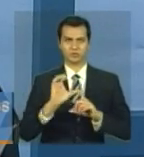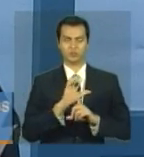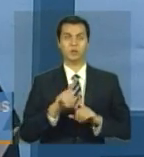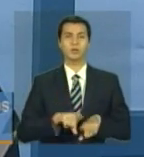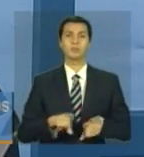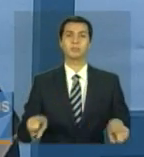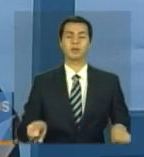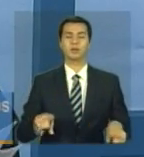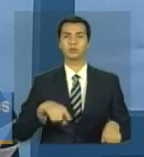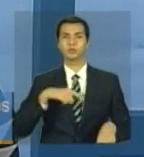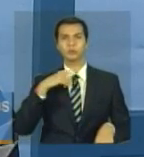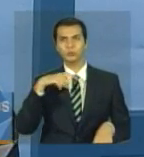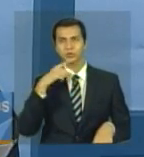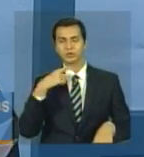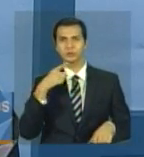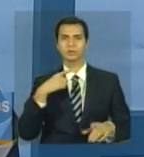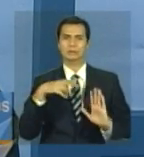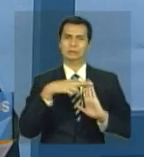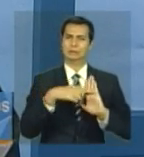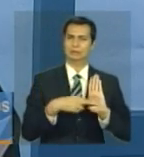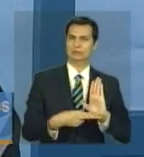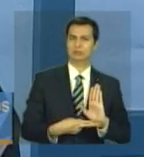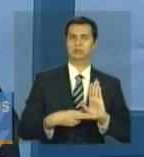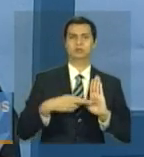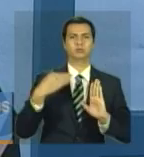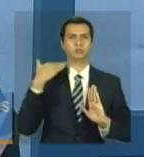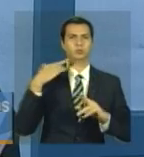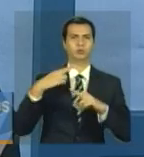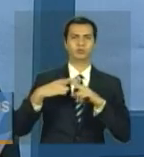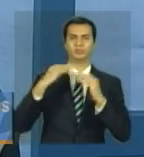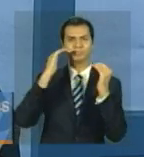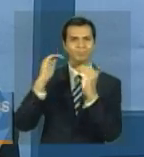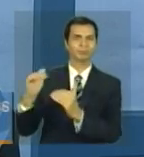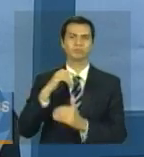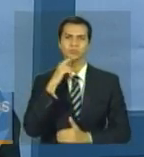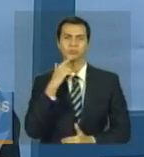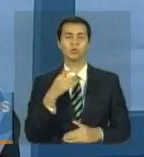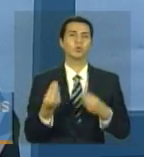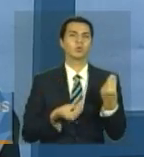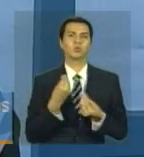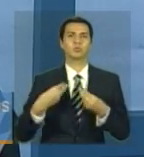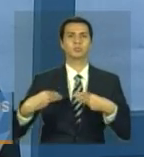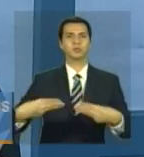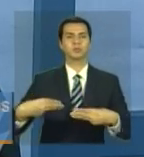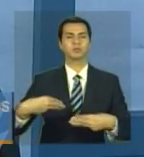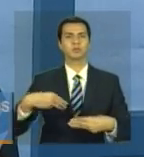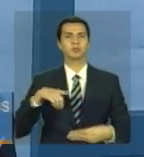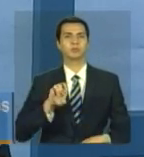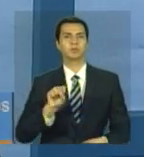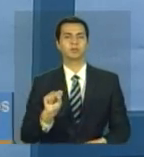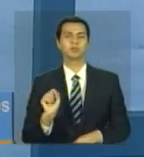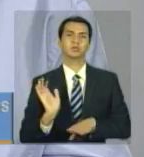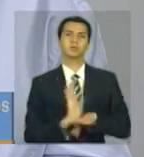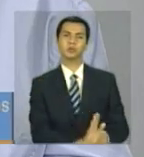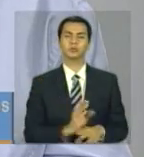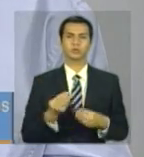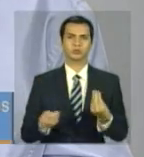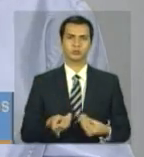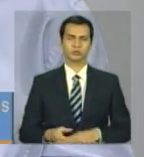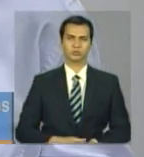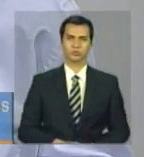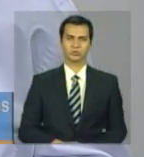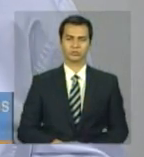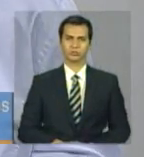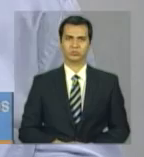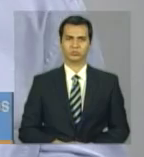atender as burocracias da Caixa Econômica Federal. Como o Ministério pode ajudar nesse caso? Bom, primeiro dizer